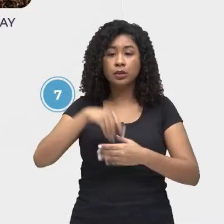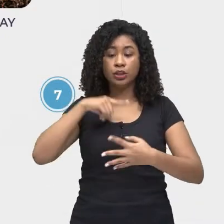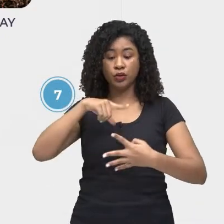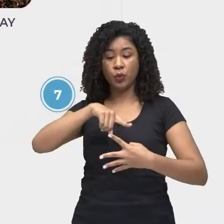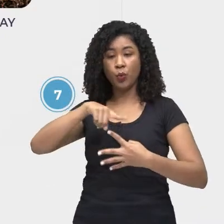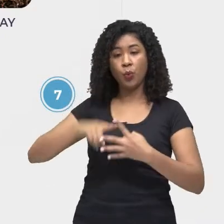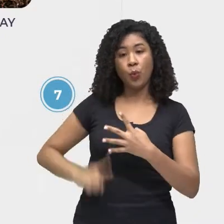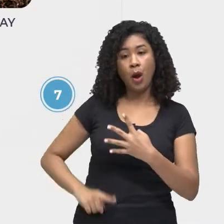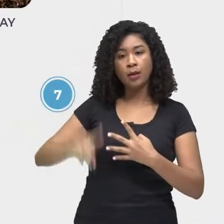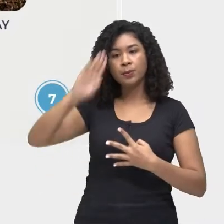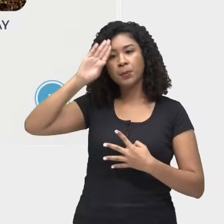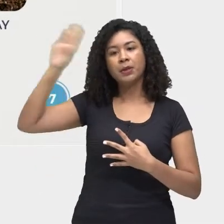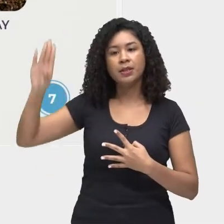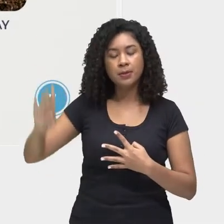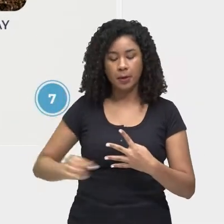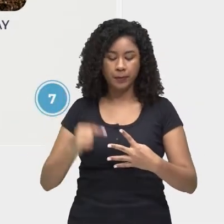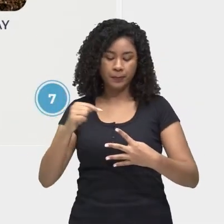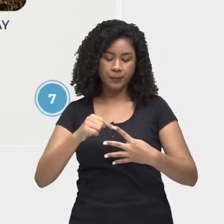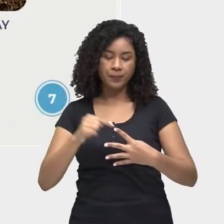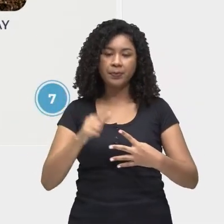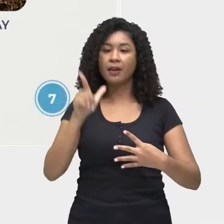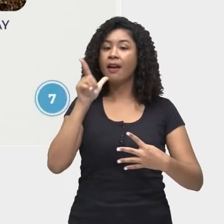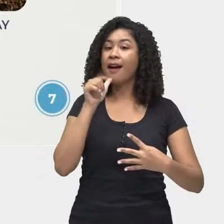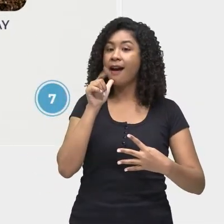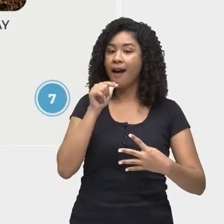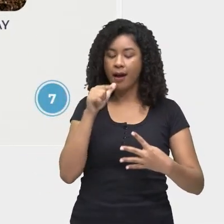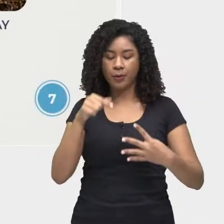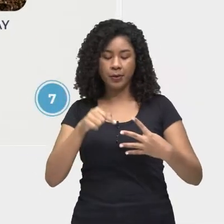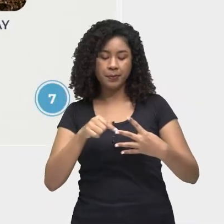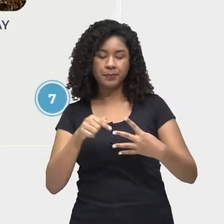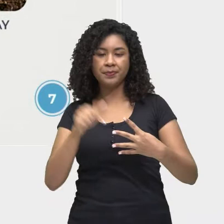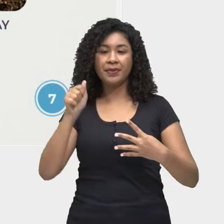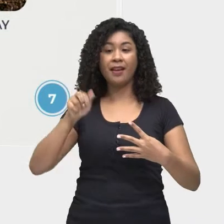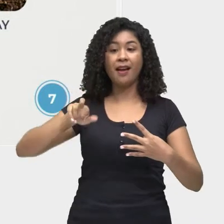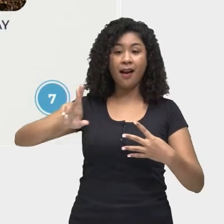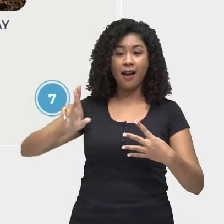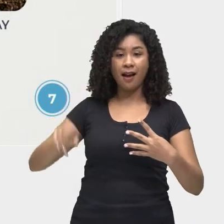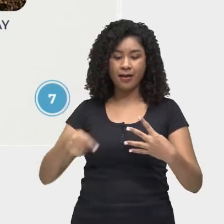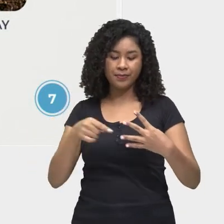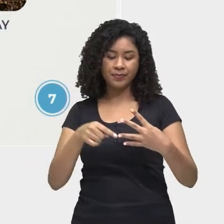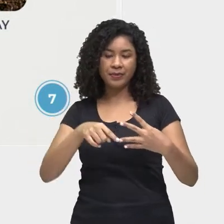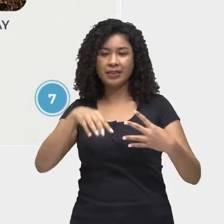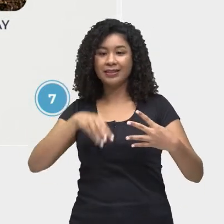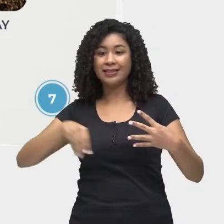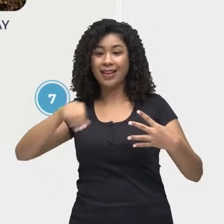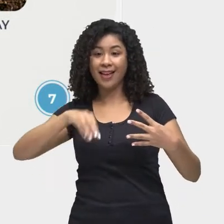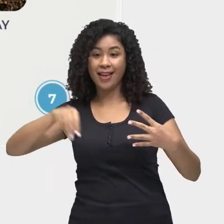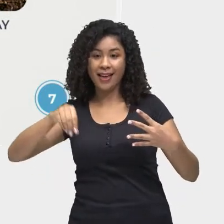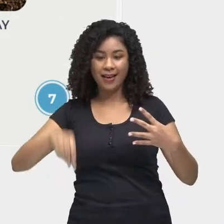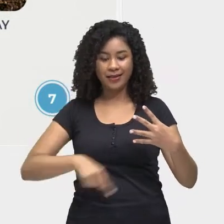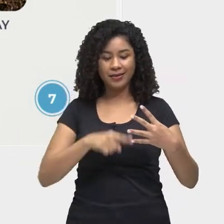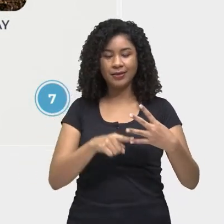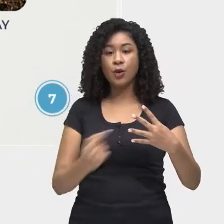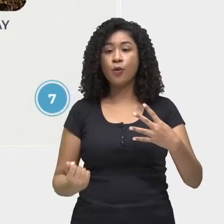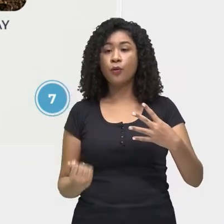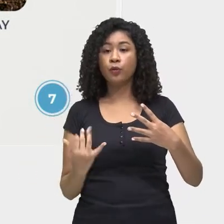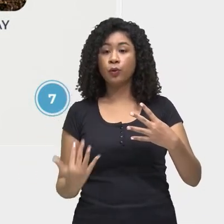matéria era formada por água, por ar, por terra e por fogo. Opa, vamos voltar